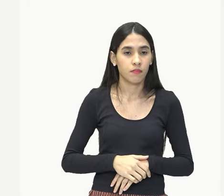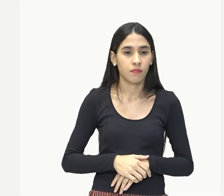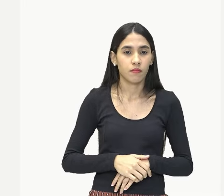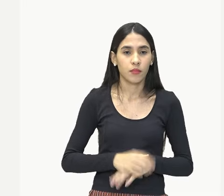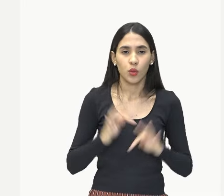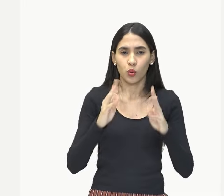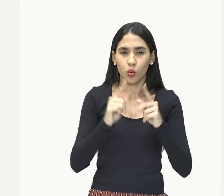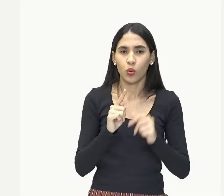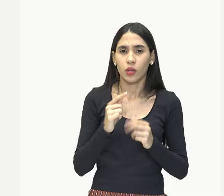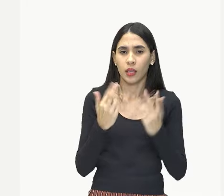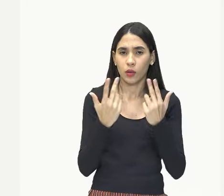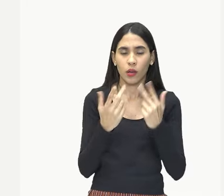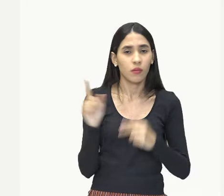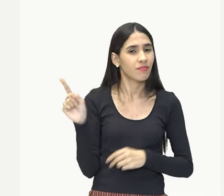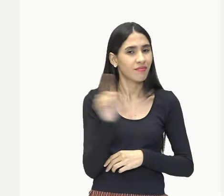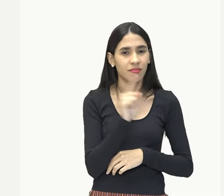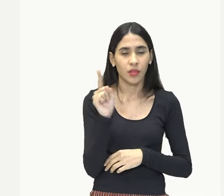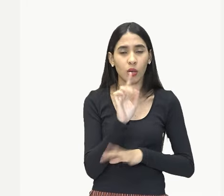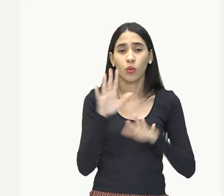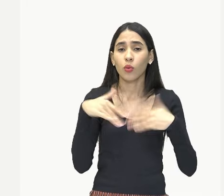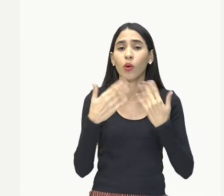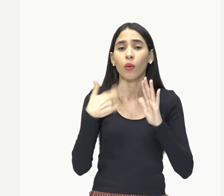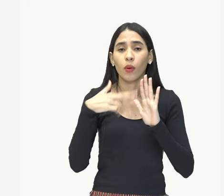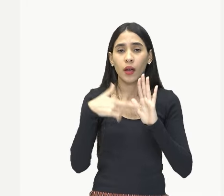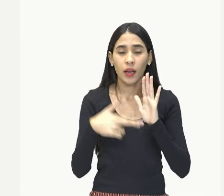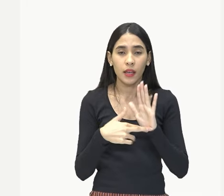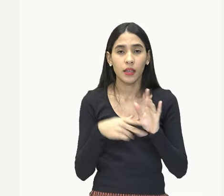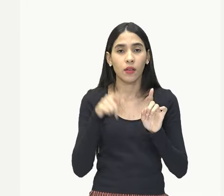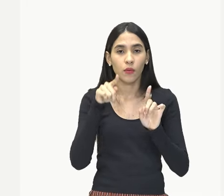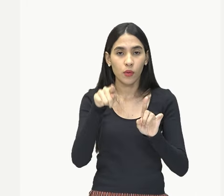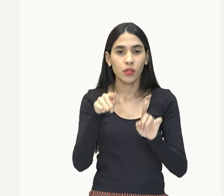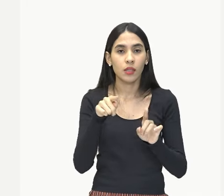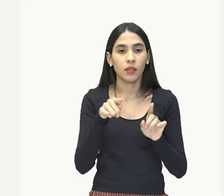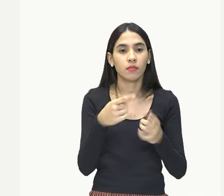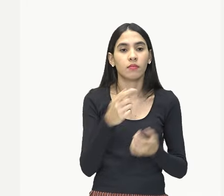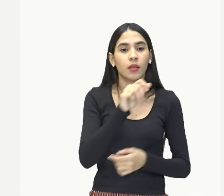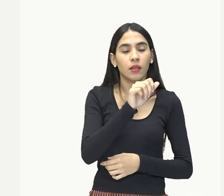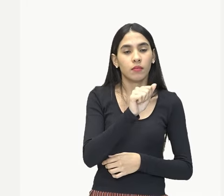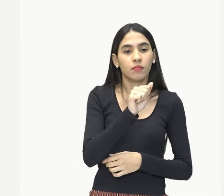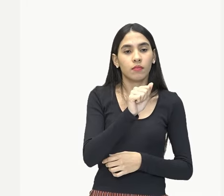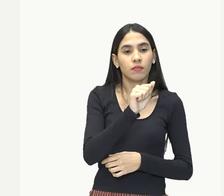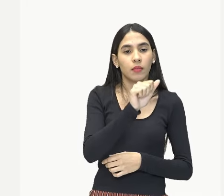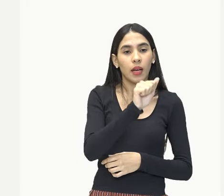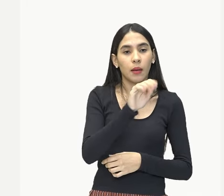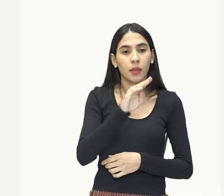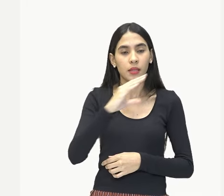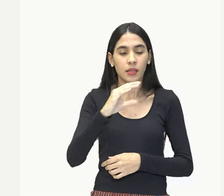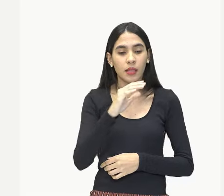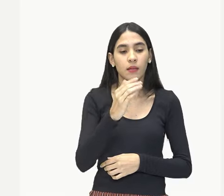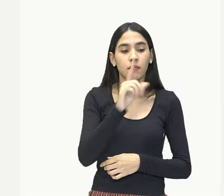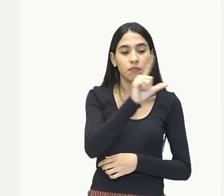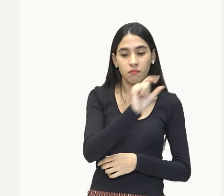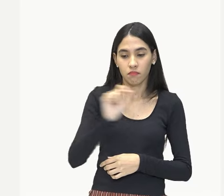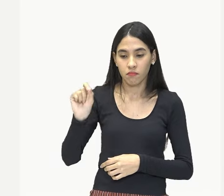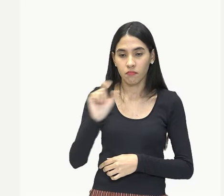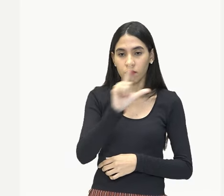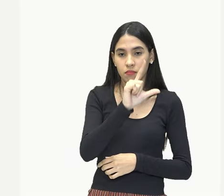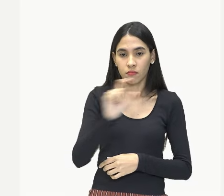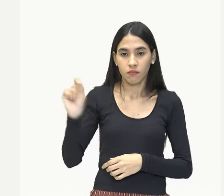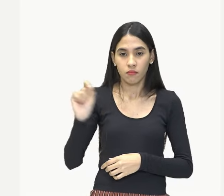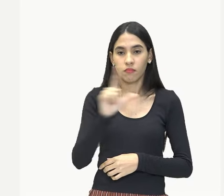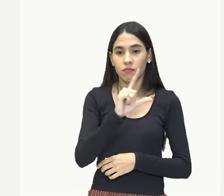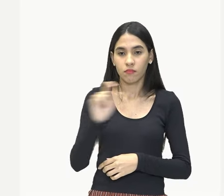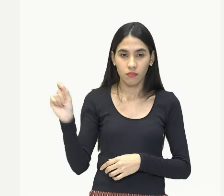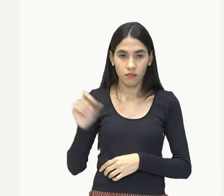todas iguais. Qual é o procedimento? Você vai repetir cada uma das letras, não tem problema. O fato dos